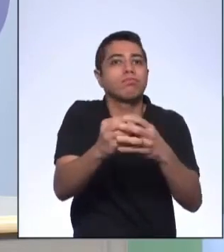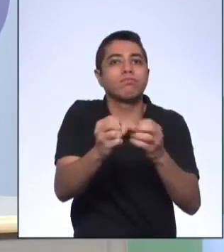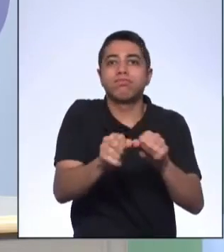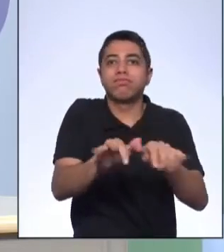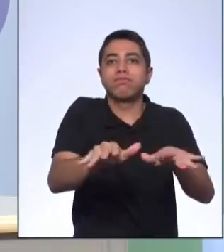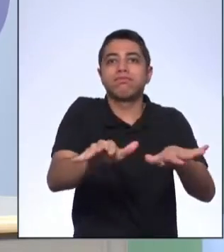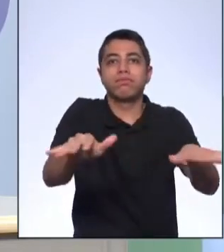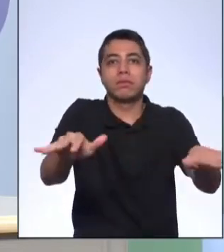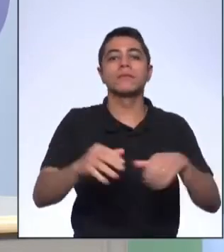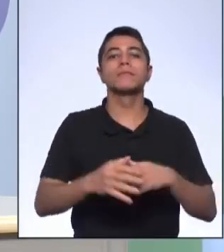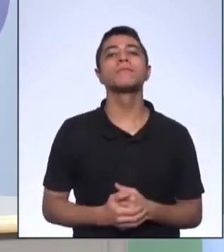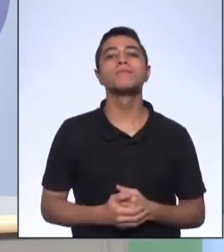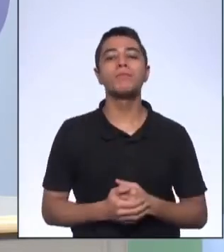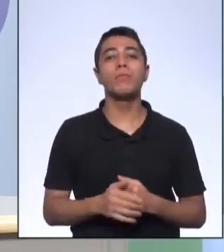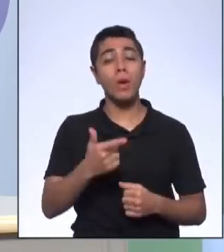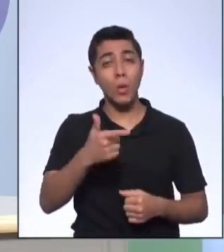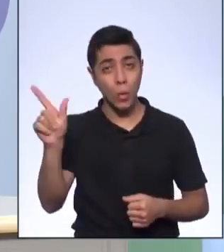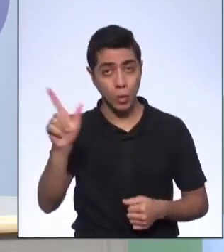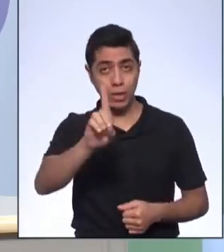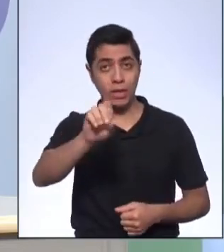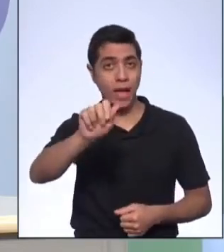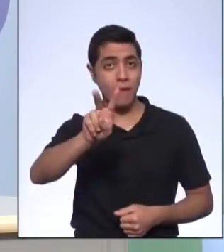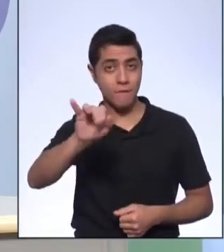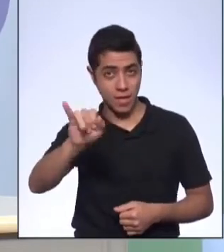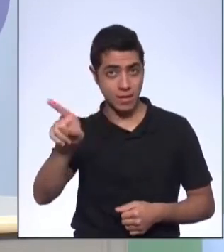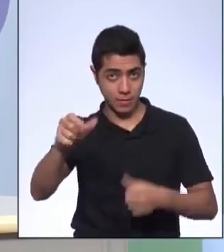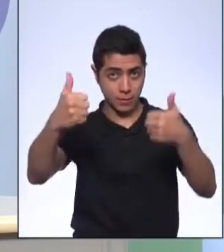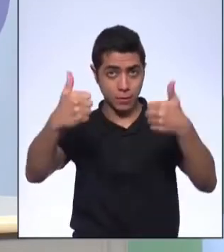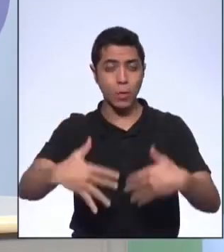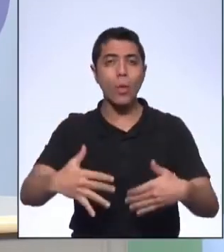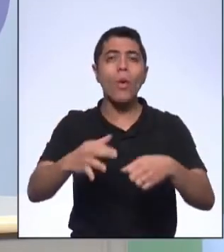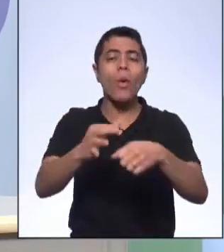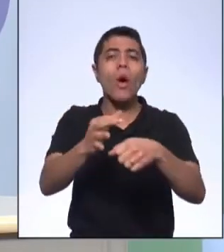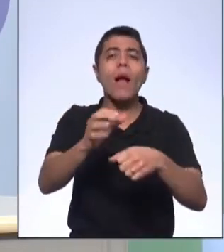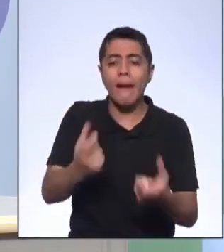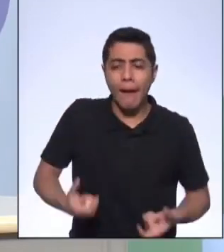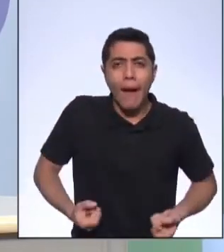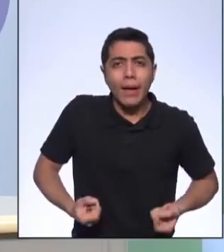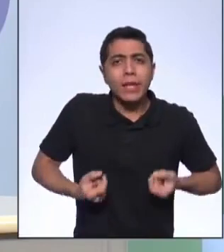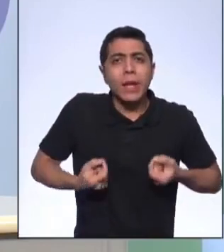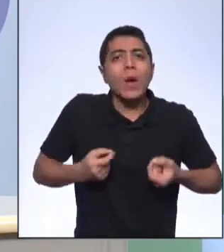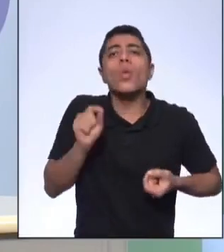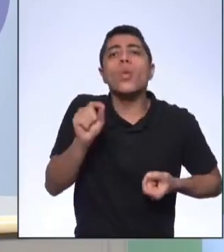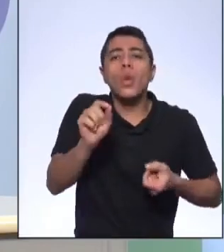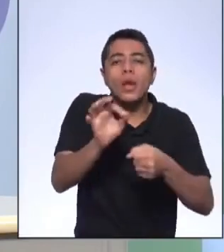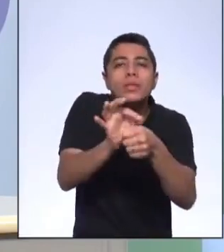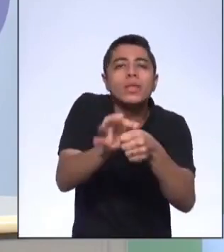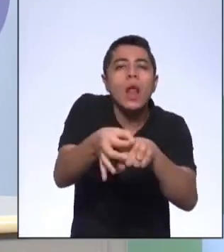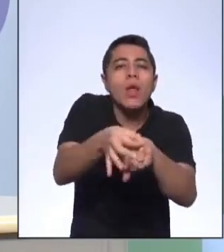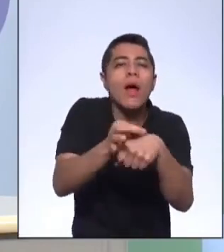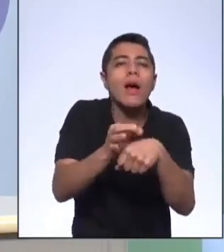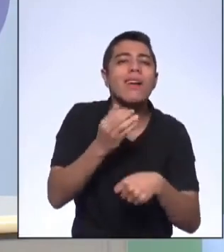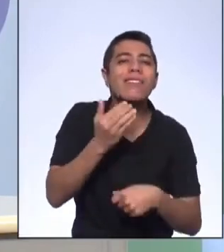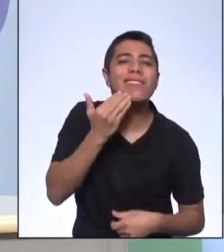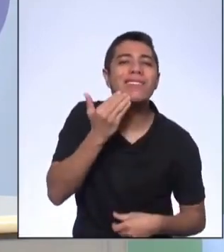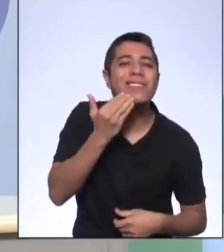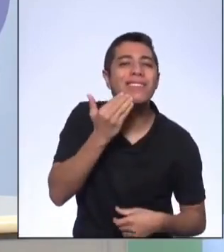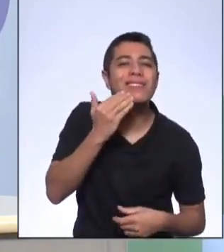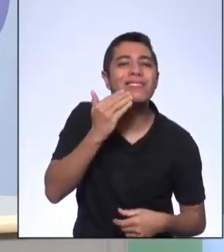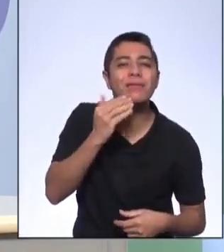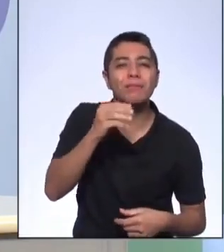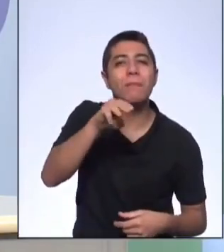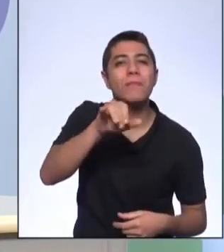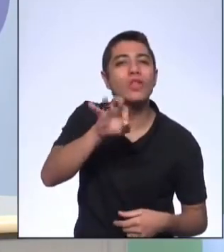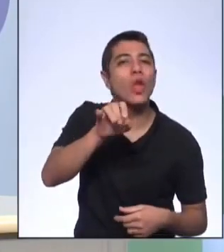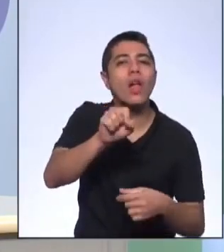Davi também falou que o câncer são células defeituosas que sofrem mitose. Olha Então, que interessante. a maioria,